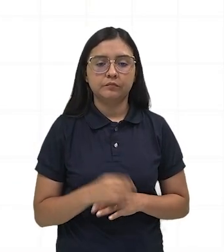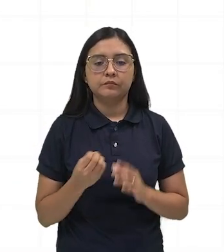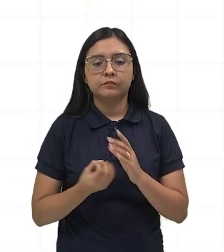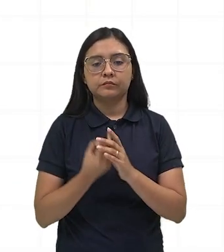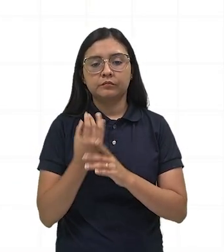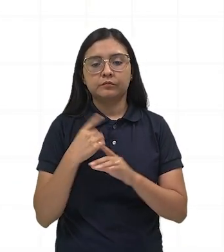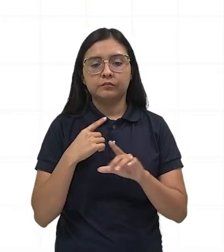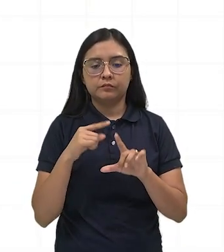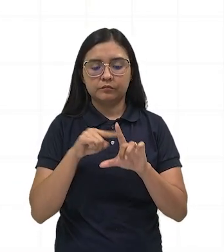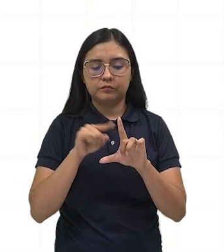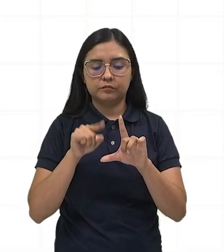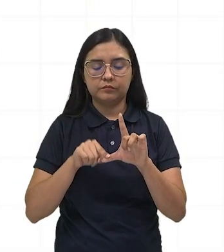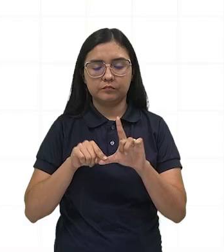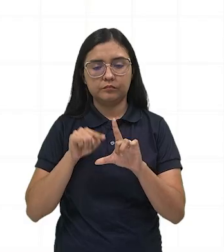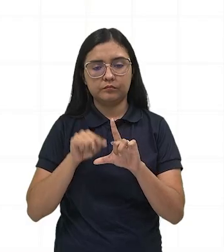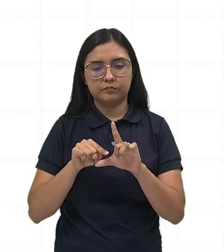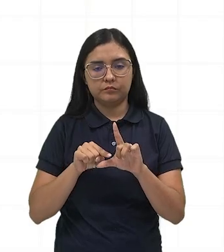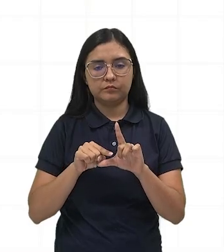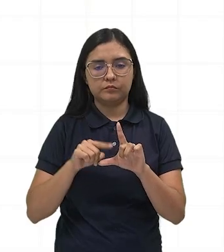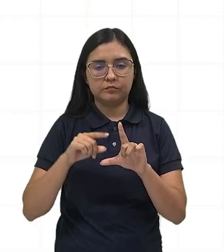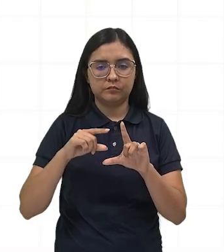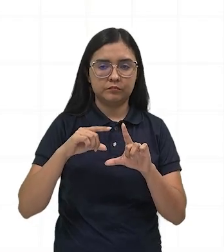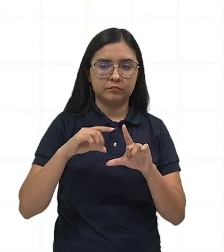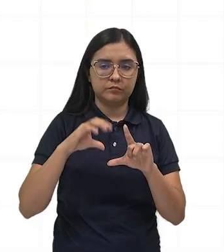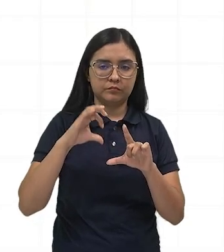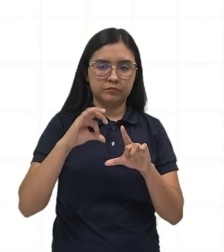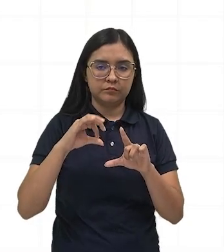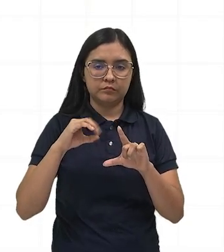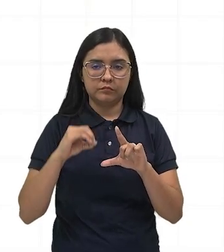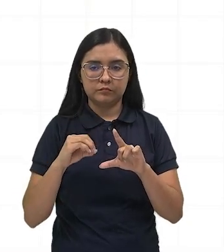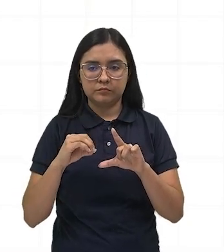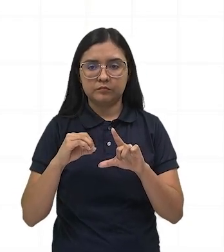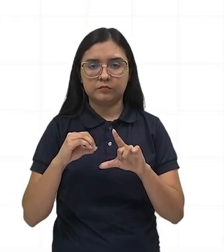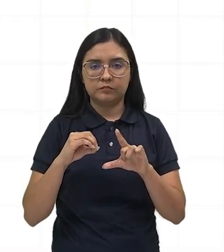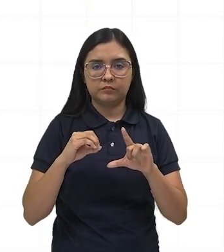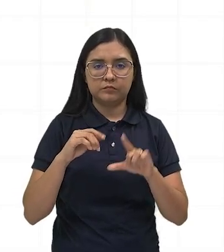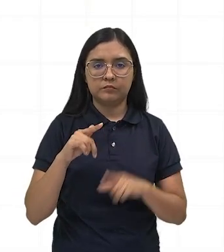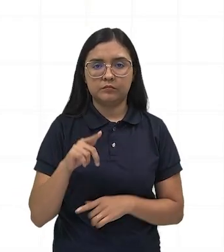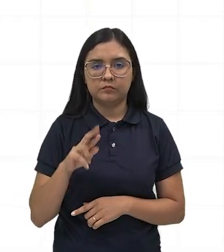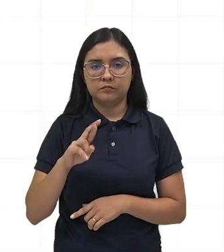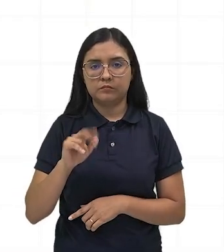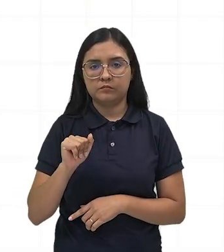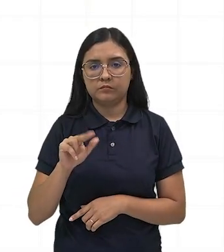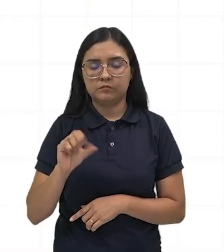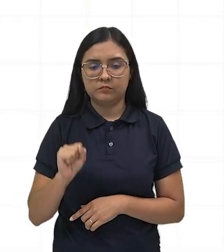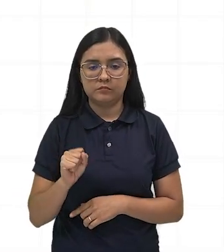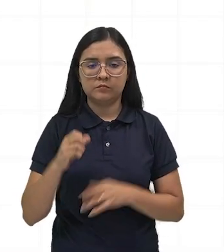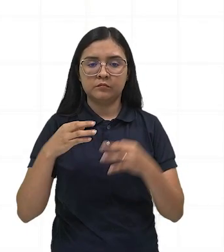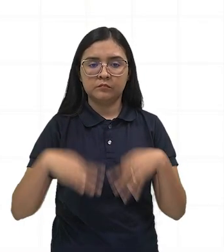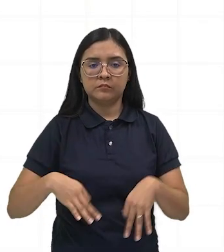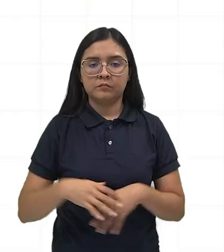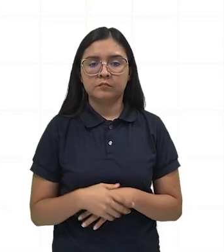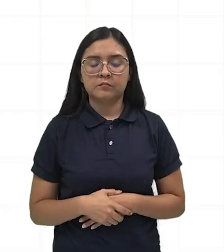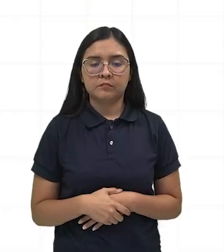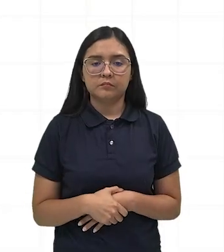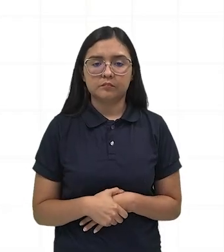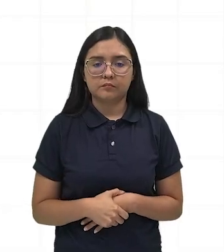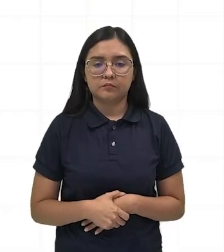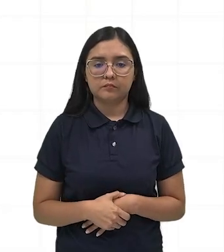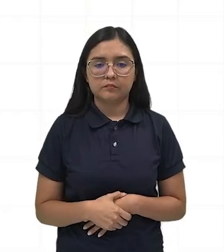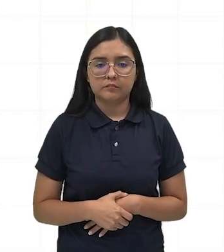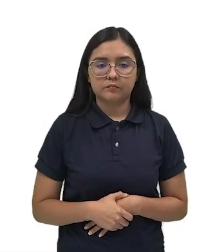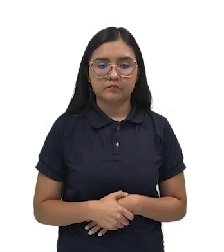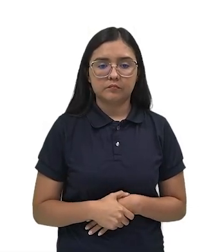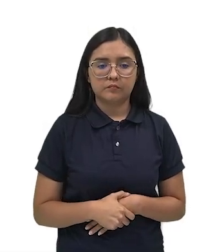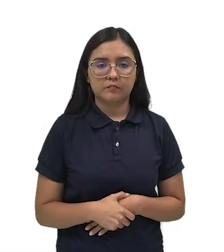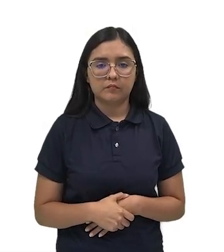ali este ângulo de 90 graus. Tudo bem? Então, pessoal, só